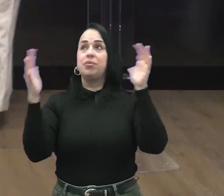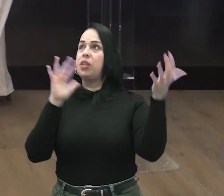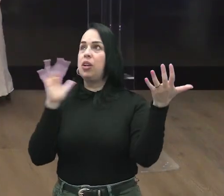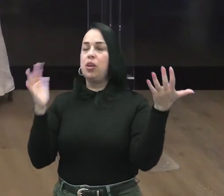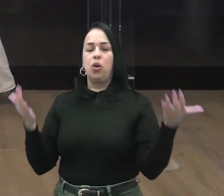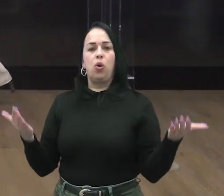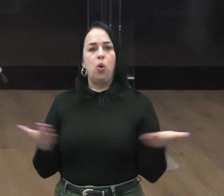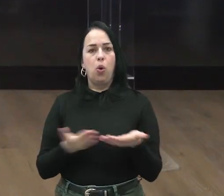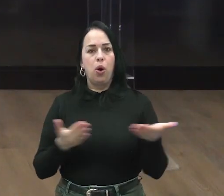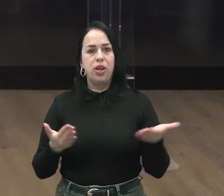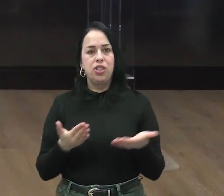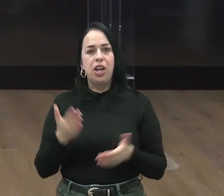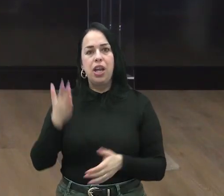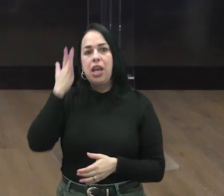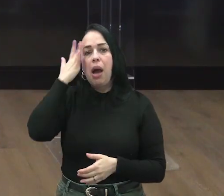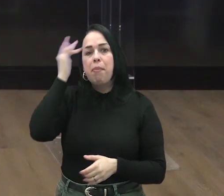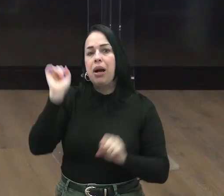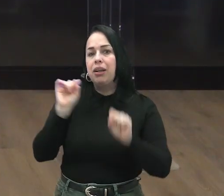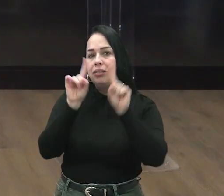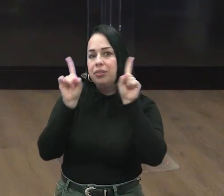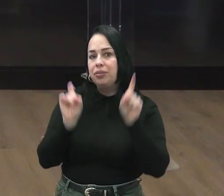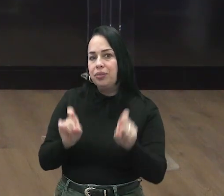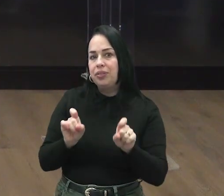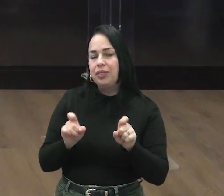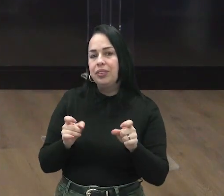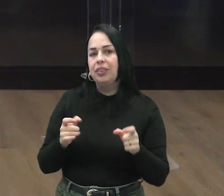fica o tempo nesta tarde e também